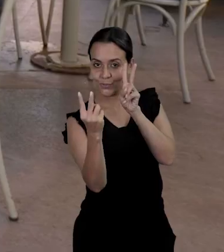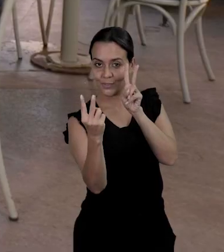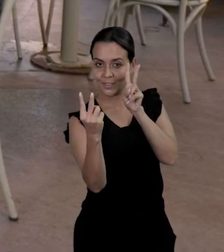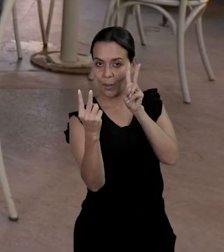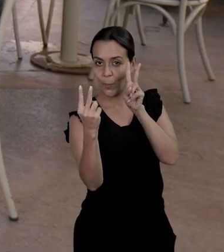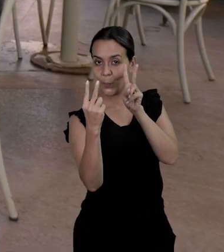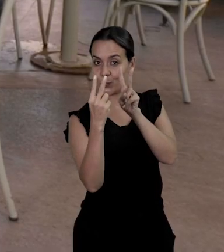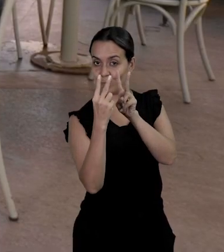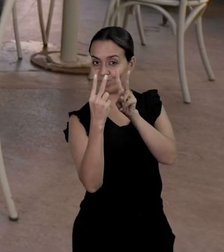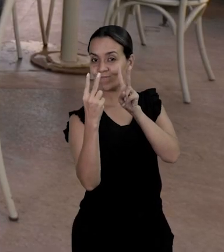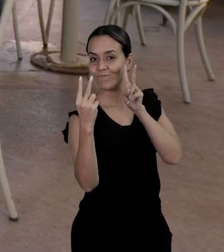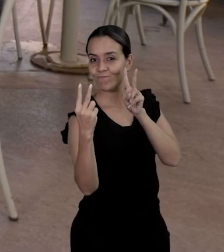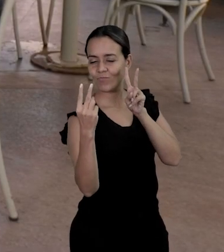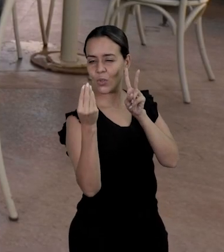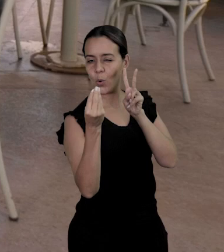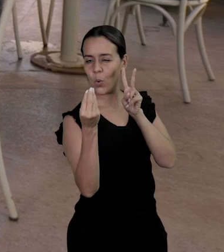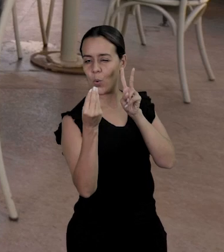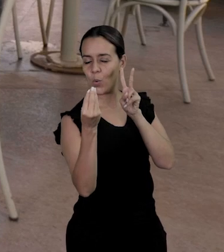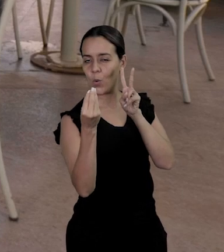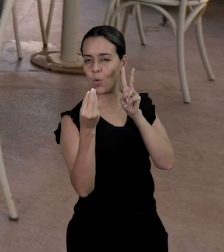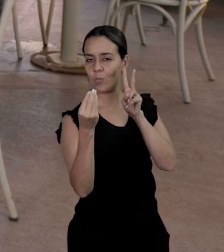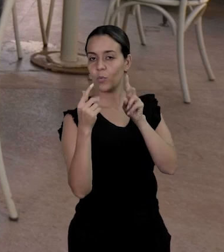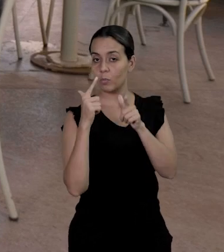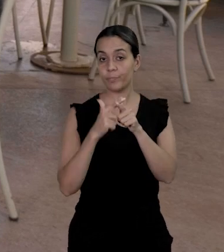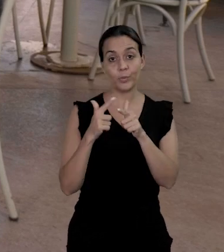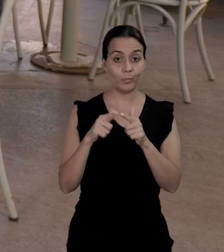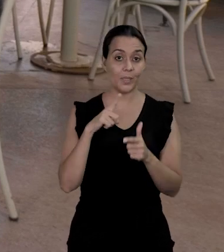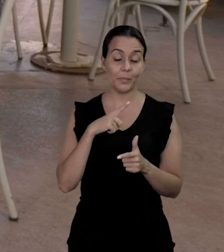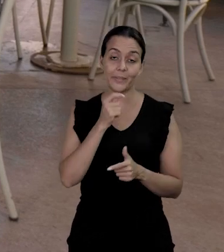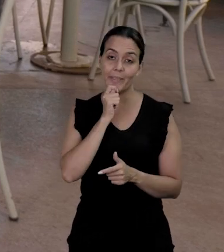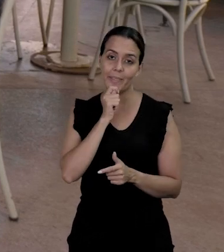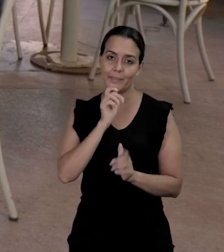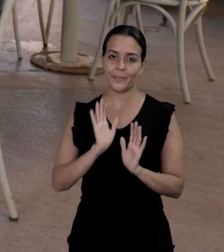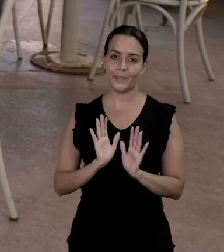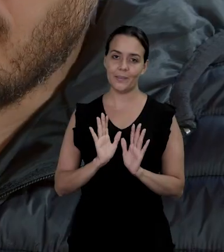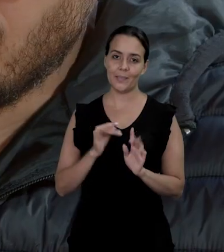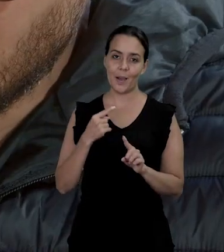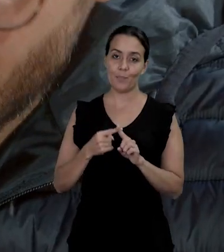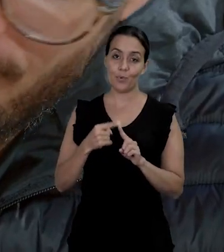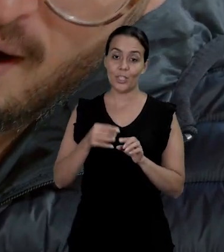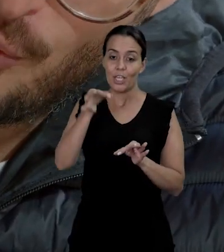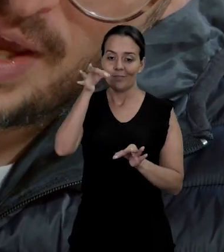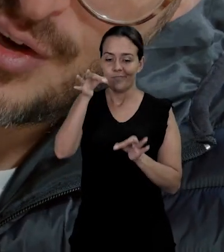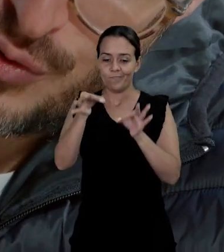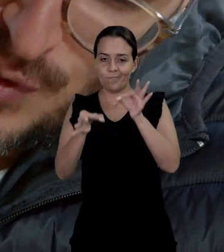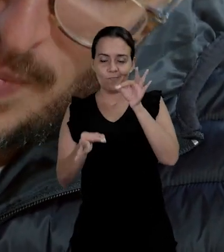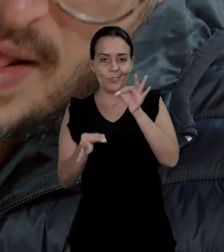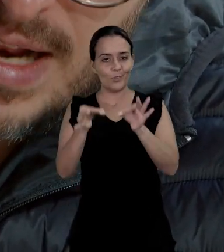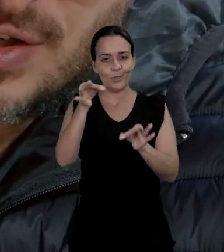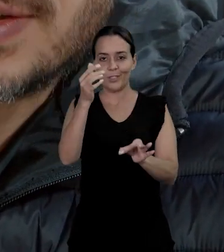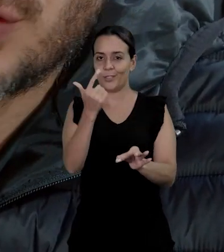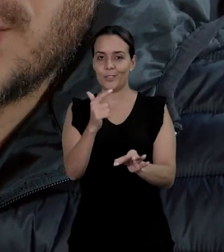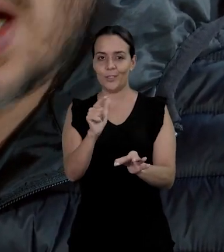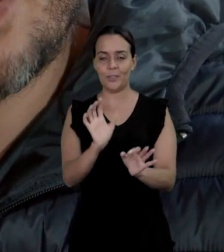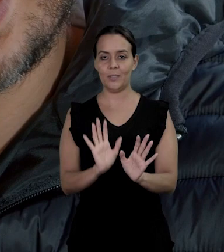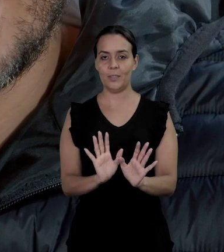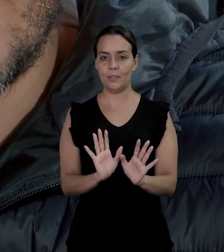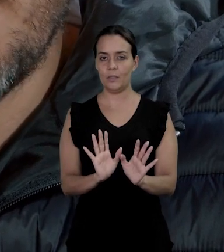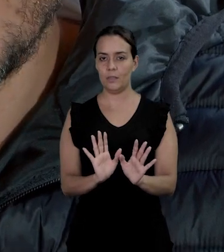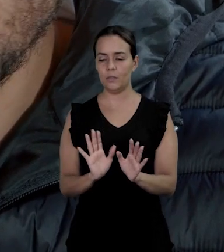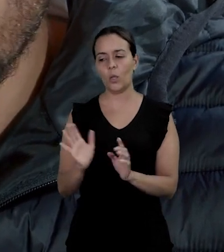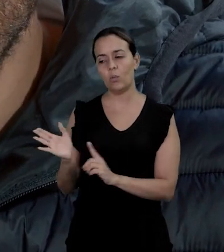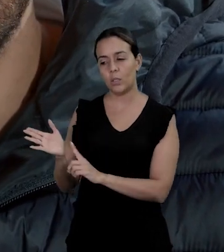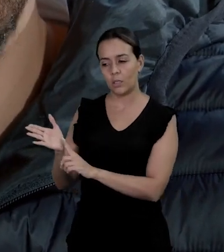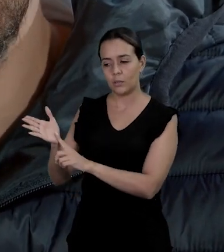injusta, né? E aí o que se discute dentro da comunidade técnica é, olha, levar o que é justo para a inteligência artificial